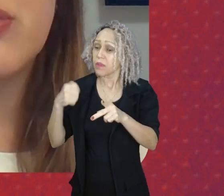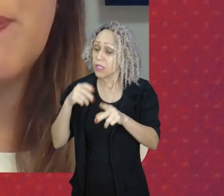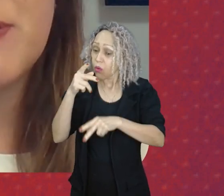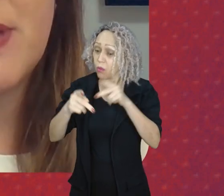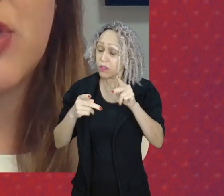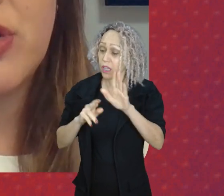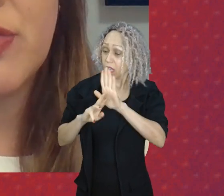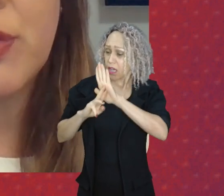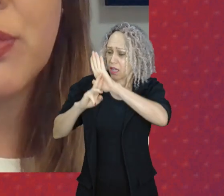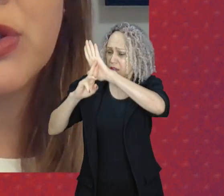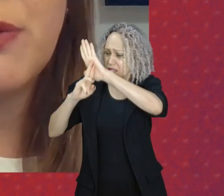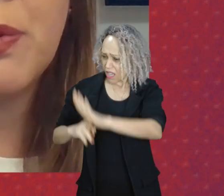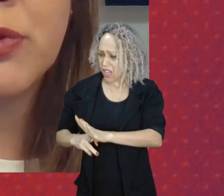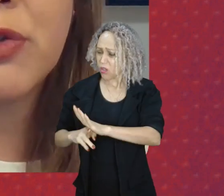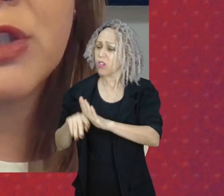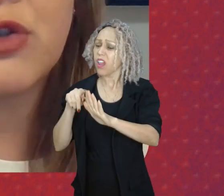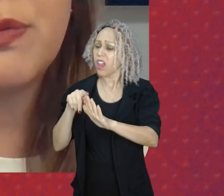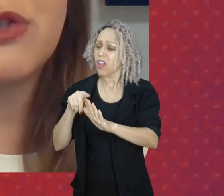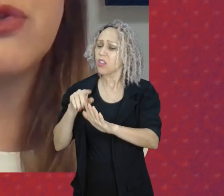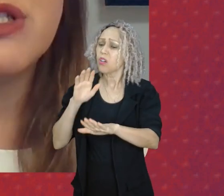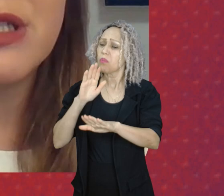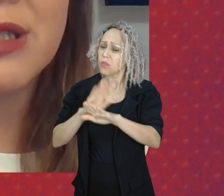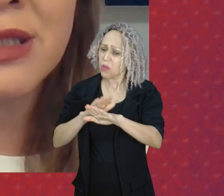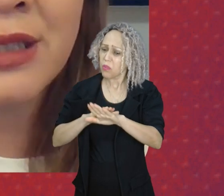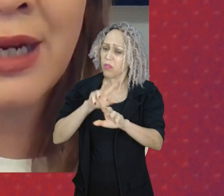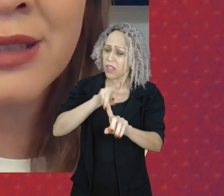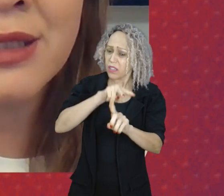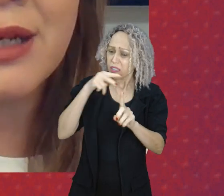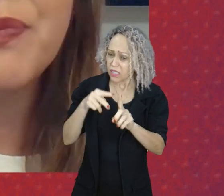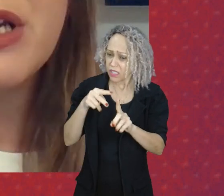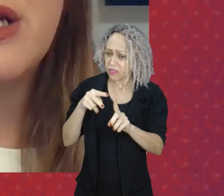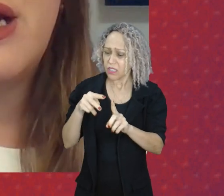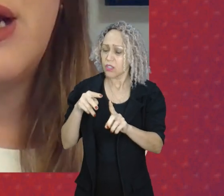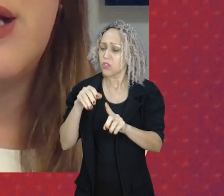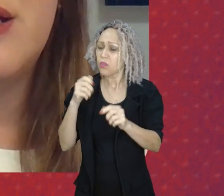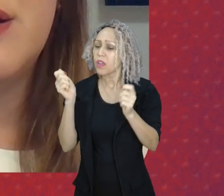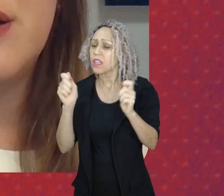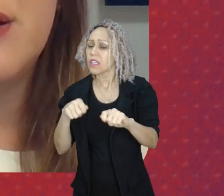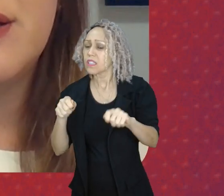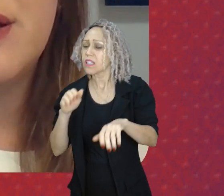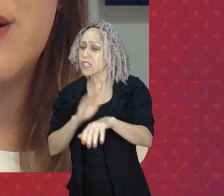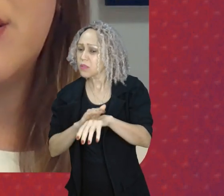representada sob a sua perspectiva, sobre o seu ponto de vista, sobre as suas necessidades, né?